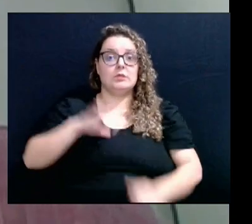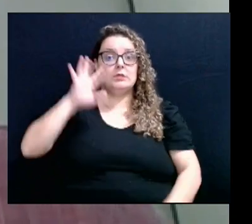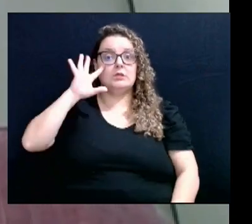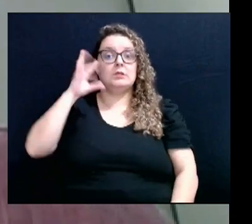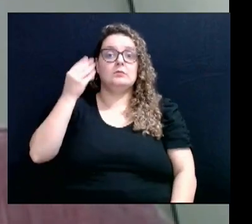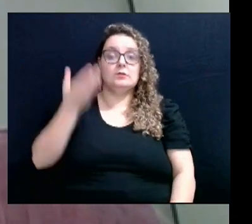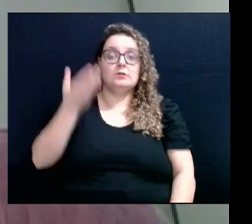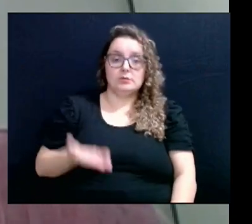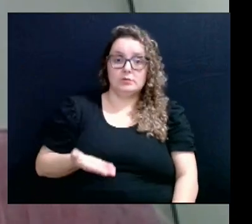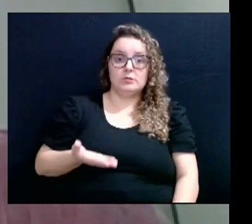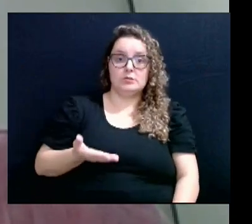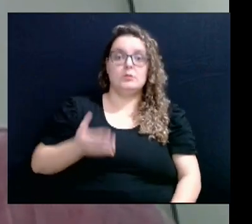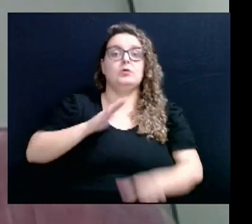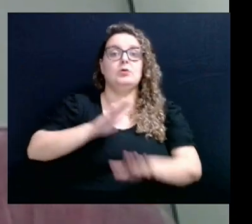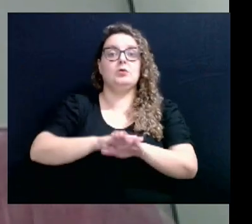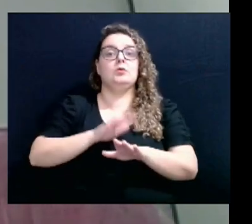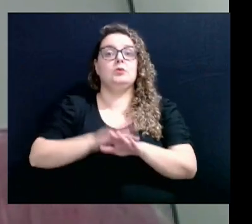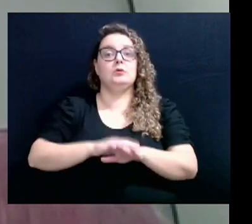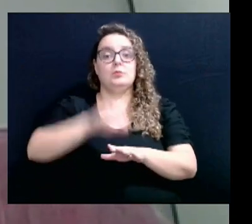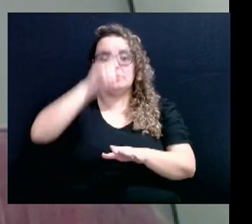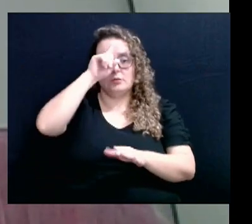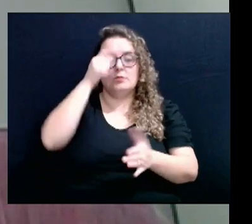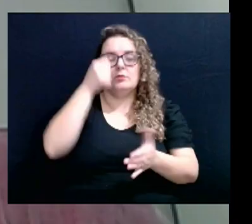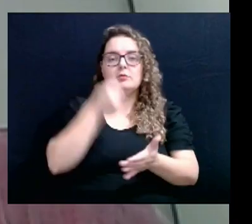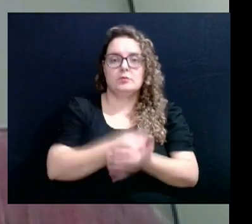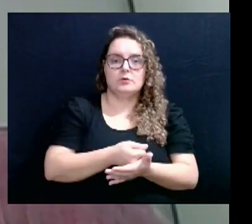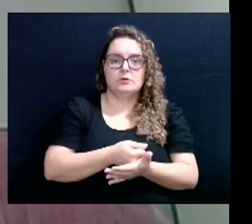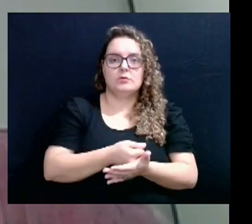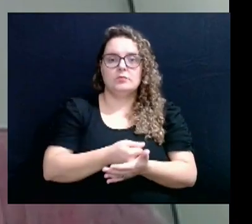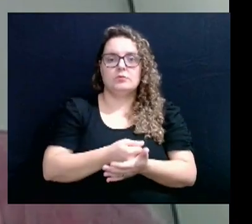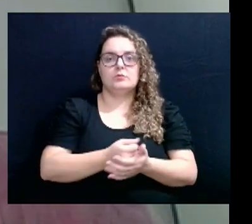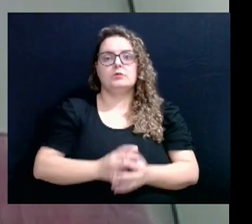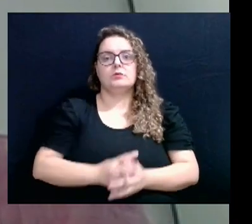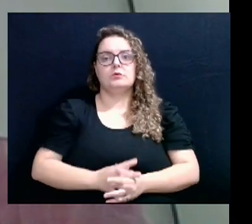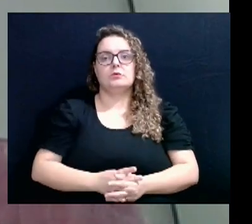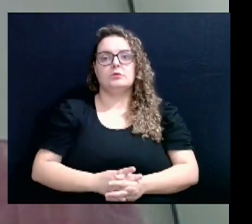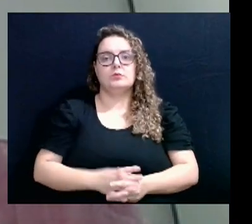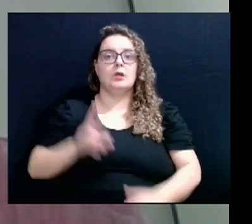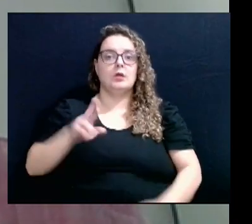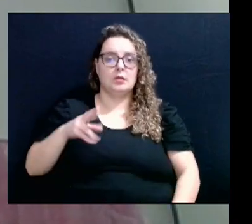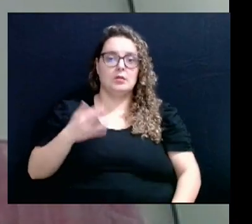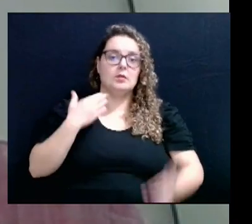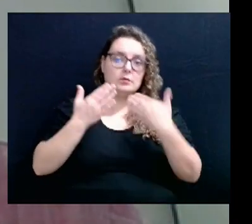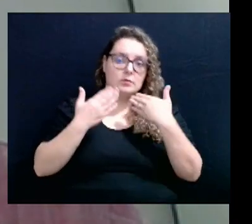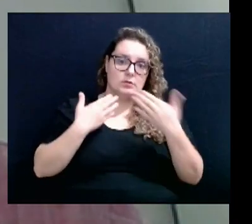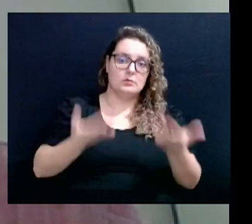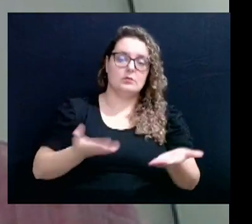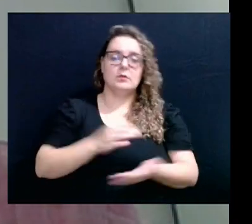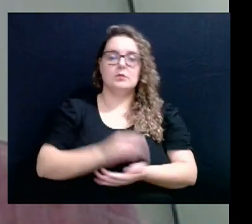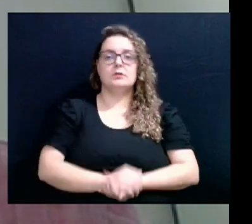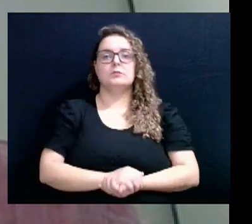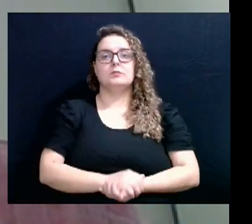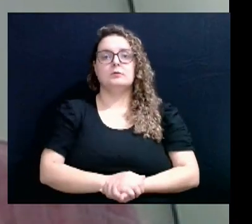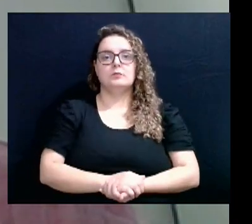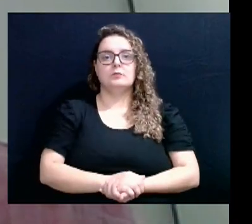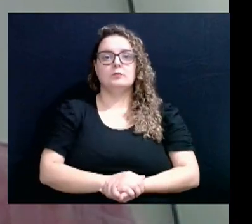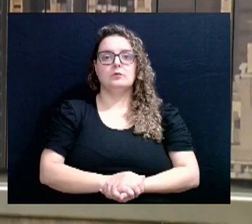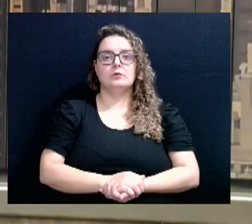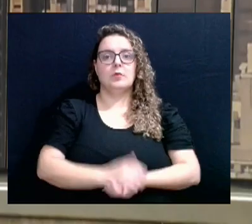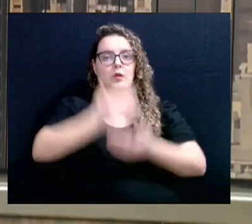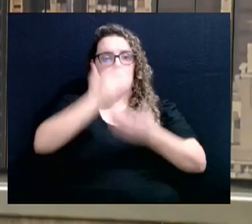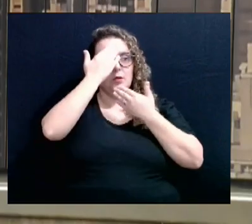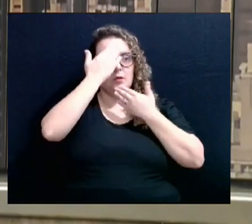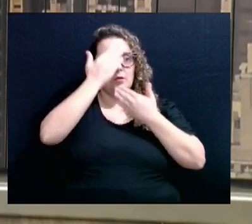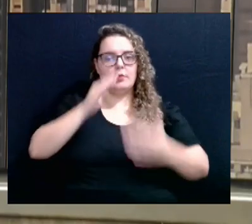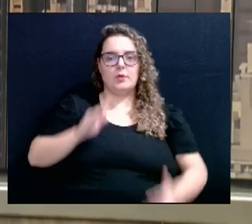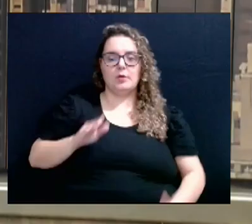ações sejam tomadas de fato em virtude dessa conversa. Muito obrigada, Bruno, por